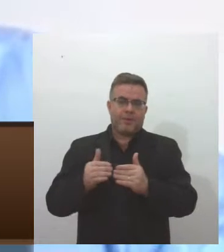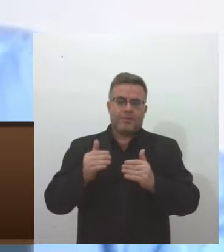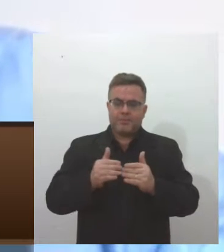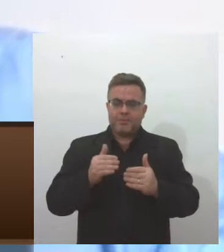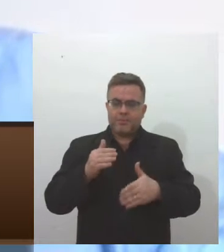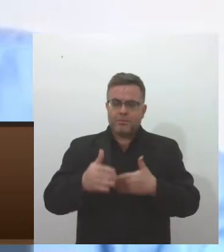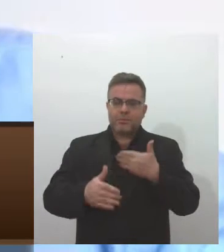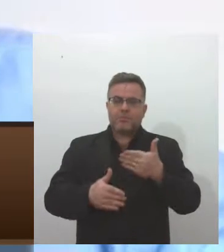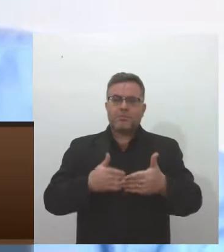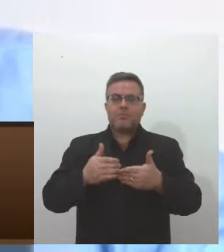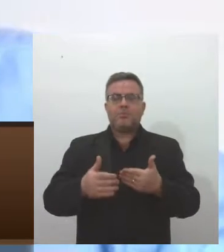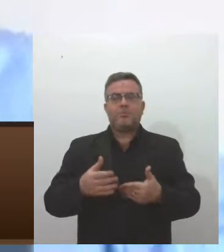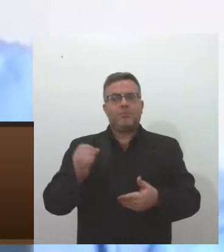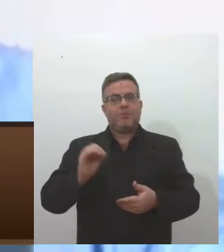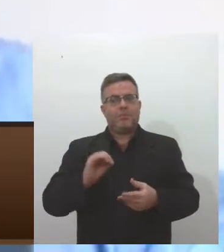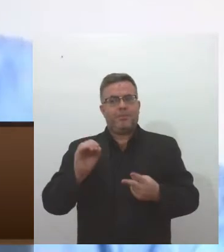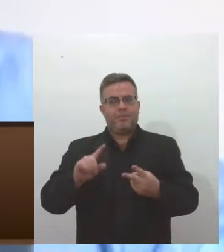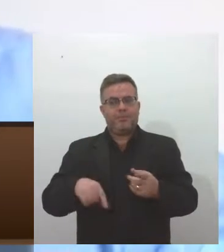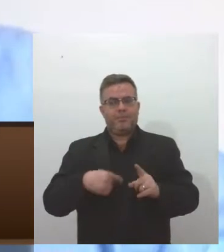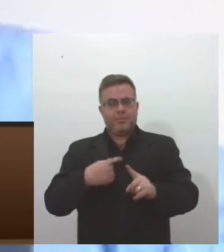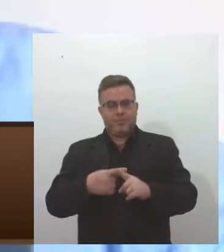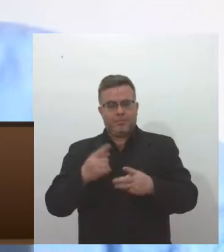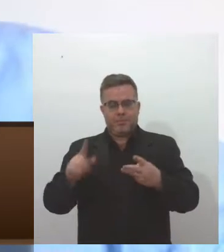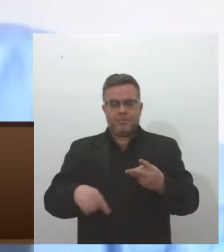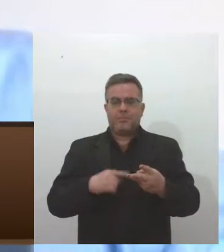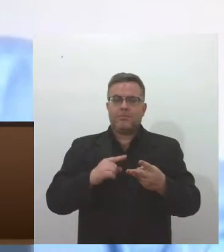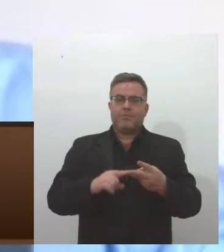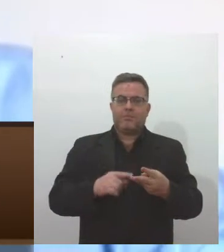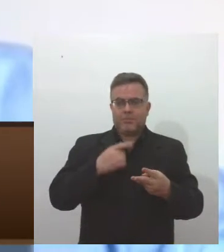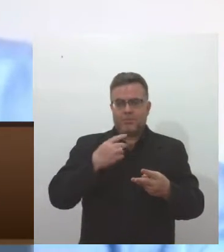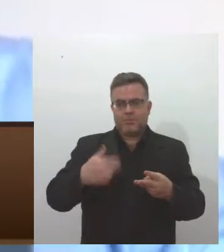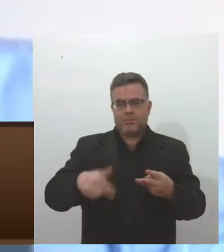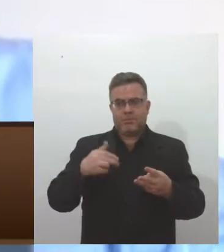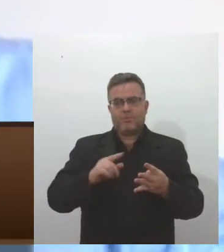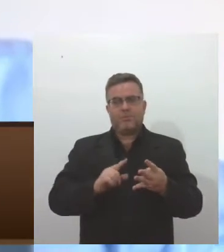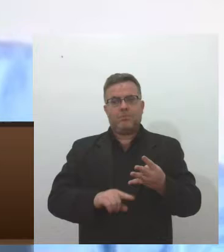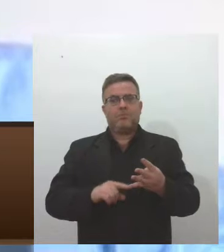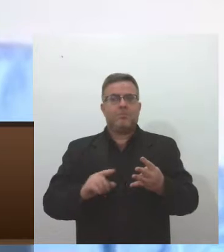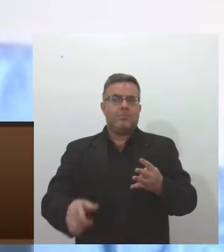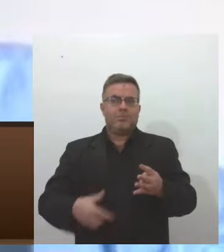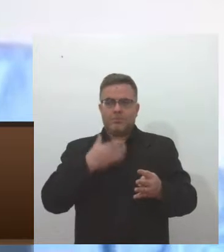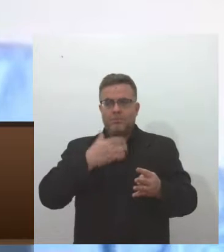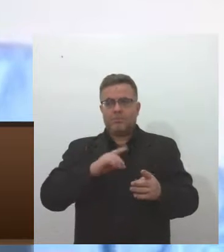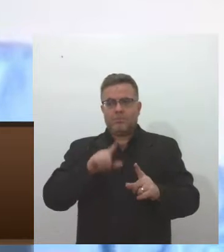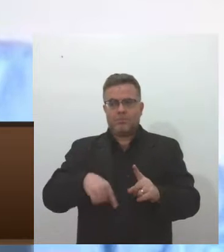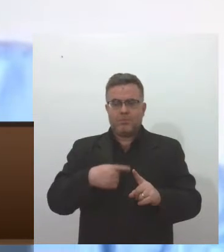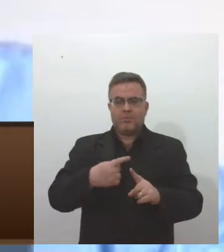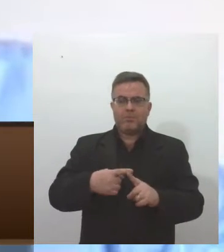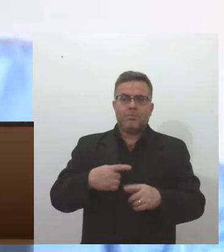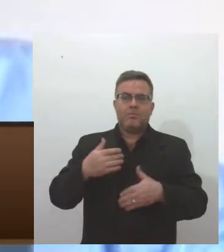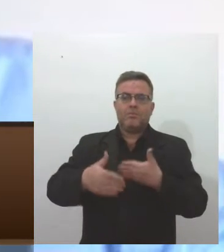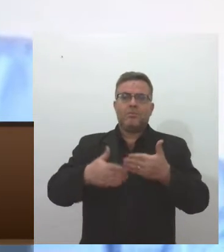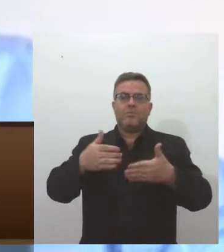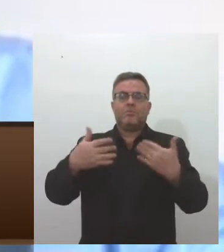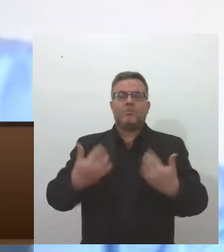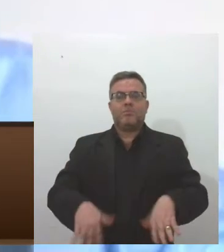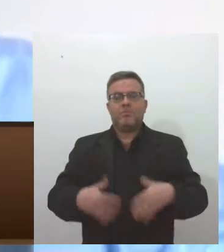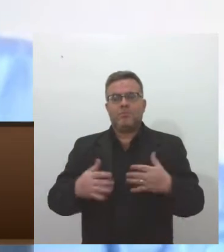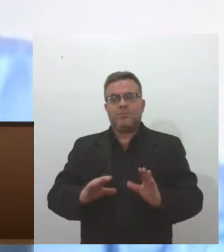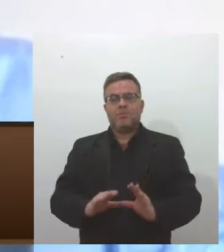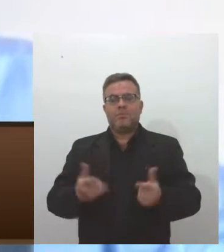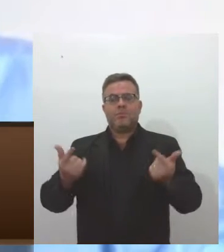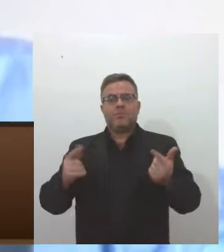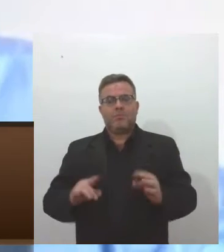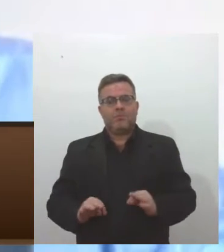Em outubro haveria já um aumento, em novembro haveria outro, e em dezembro haveria outro. Agora, claro,